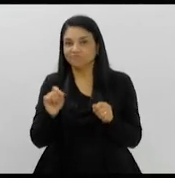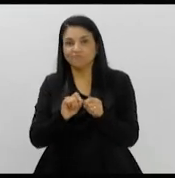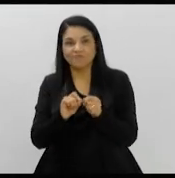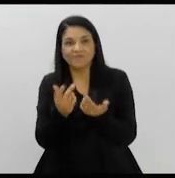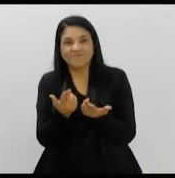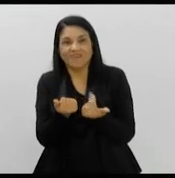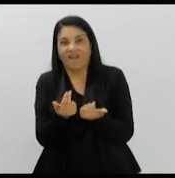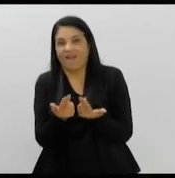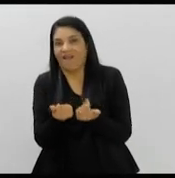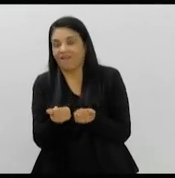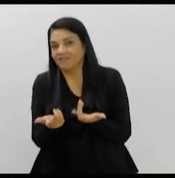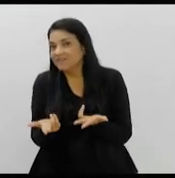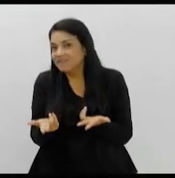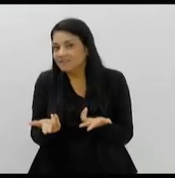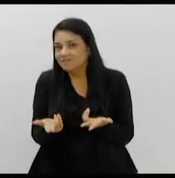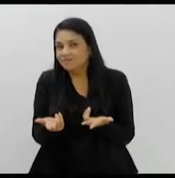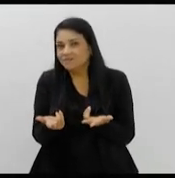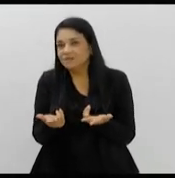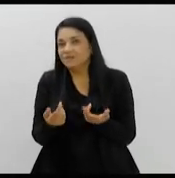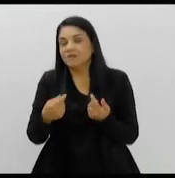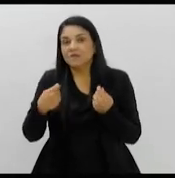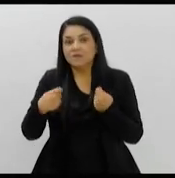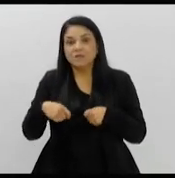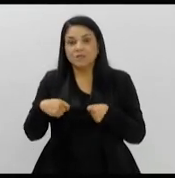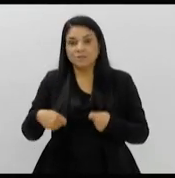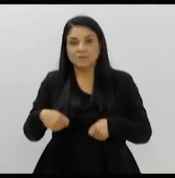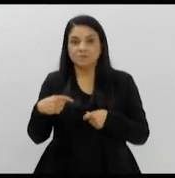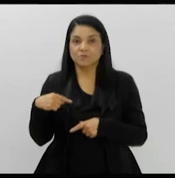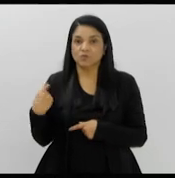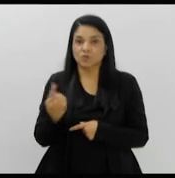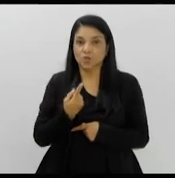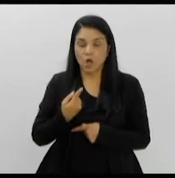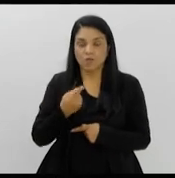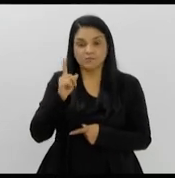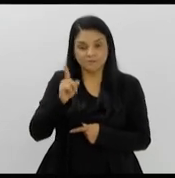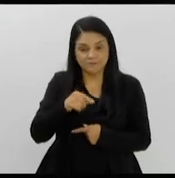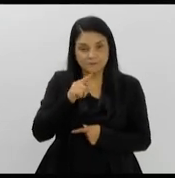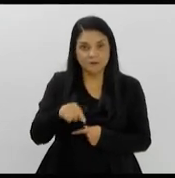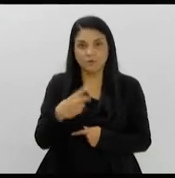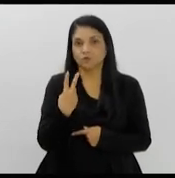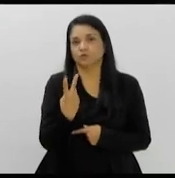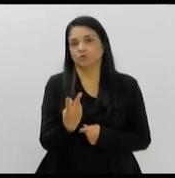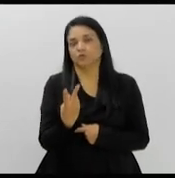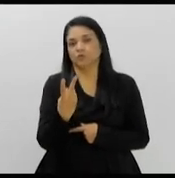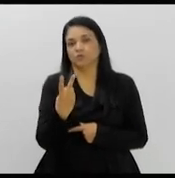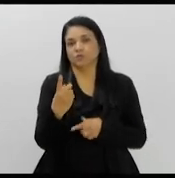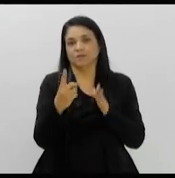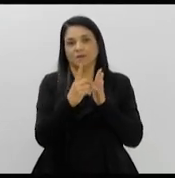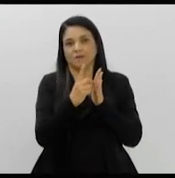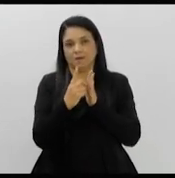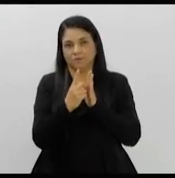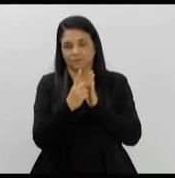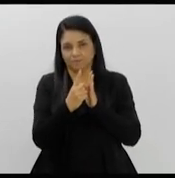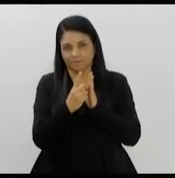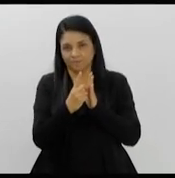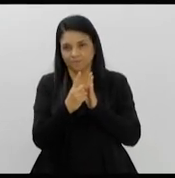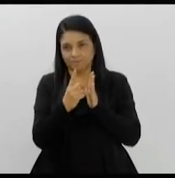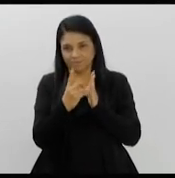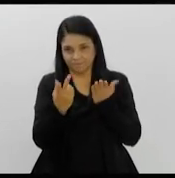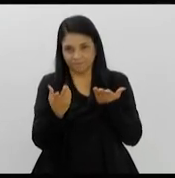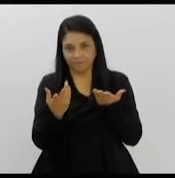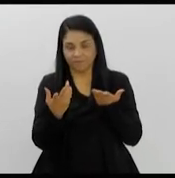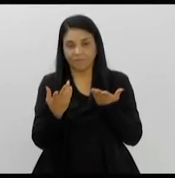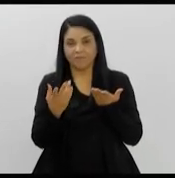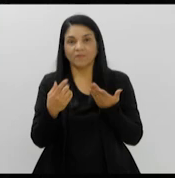temos que sustar o efeito de ambos não os fez ou